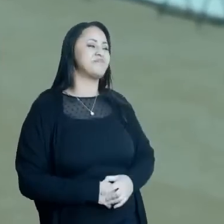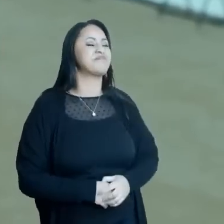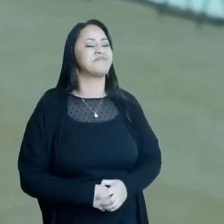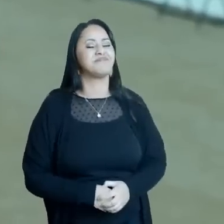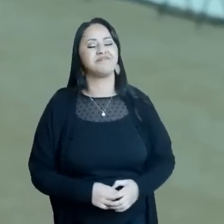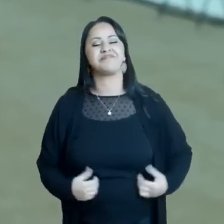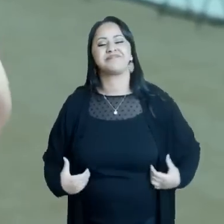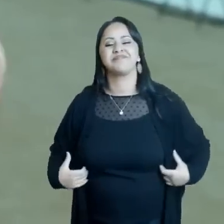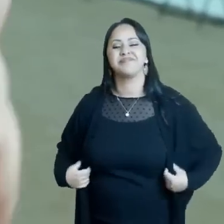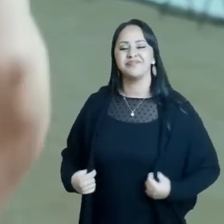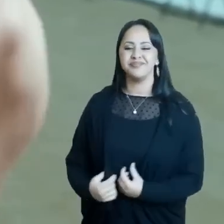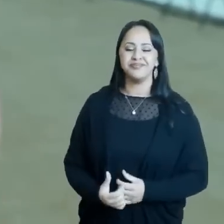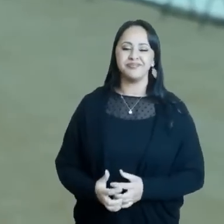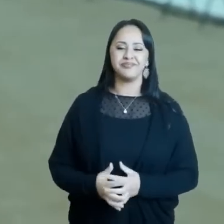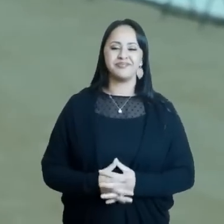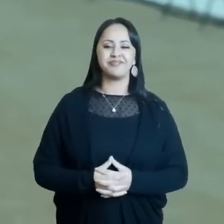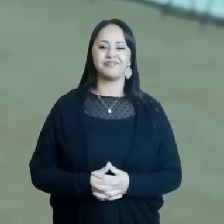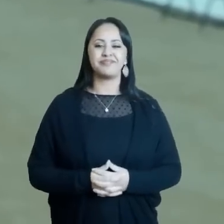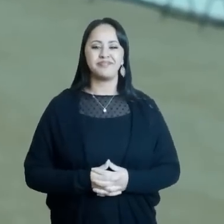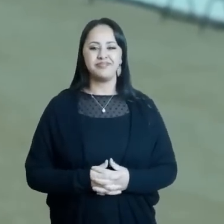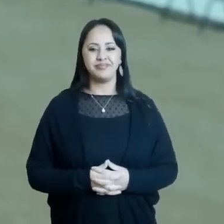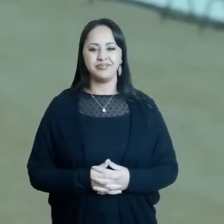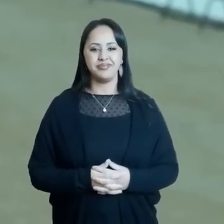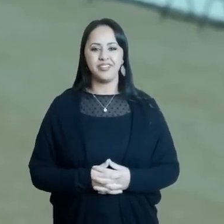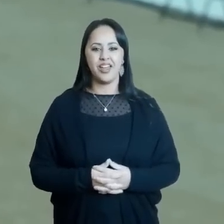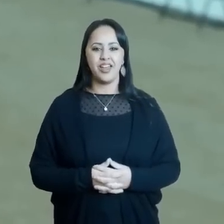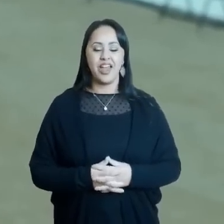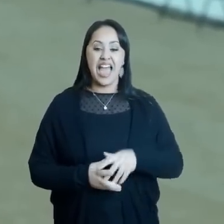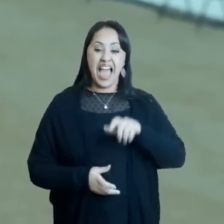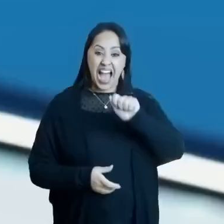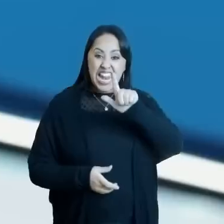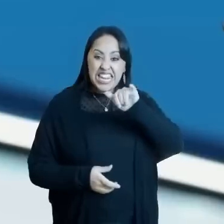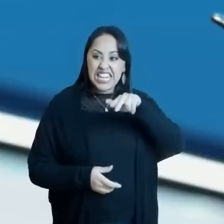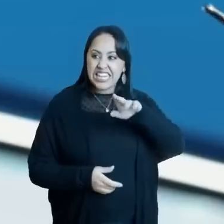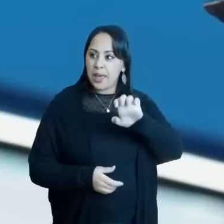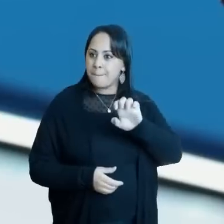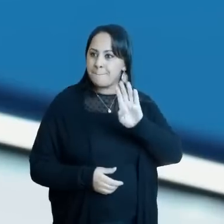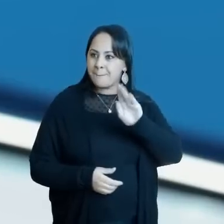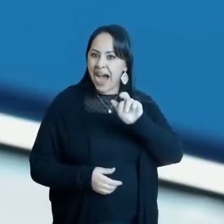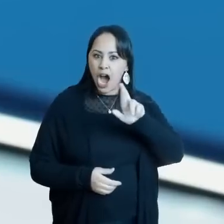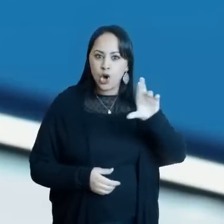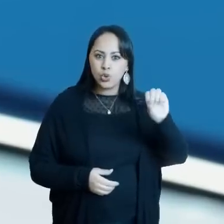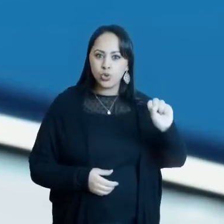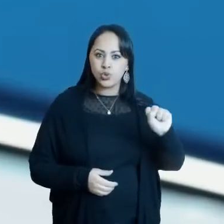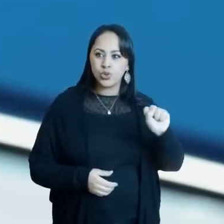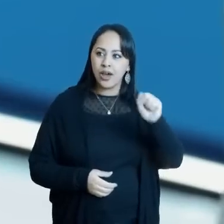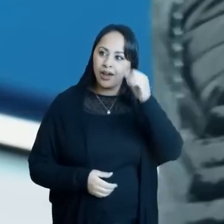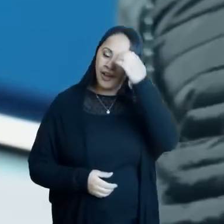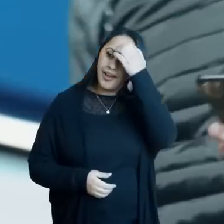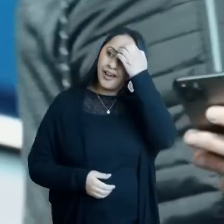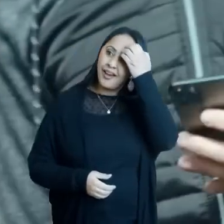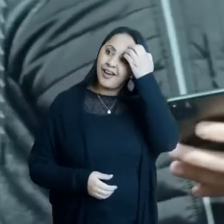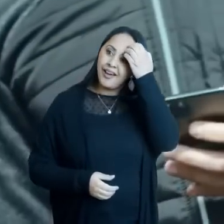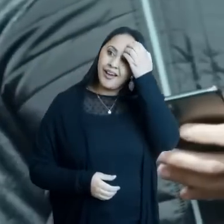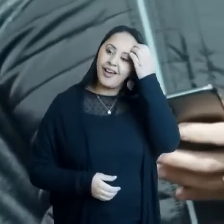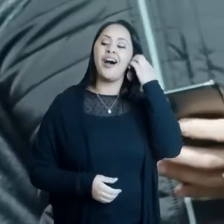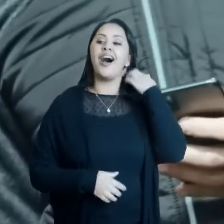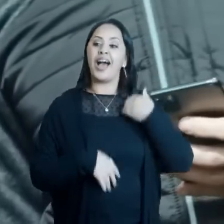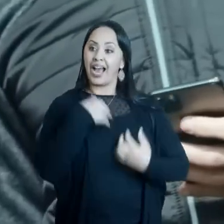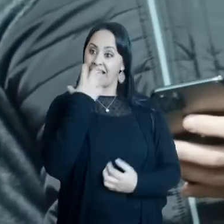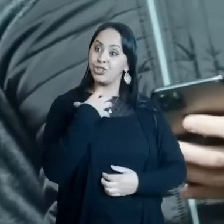tchau. Aline Barros falou que tá querendo entrar também. Vai te mandar um oi. Vai mandar um